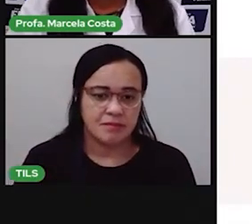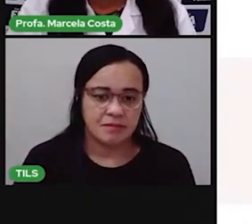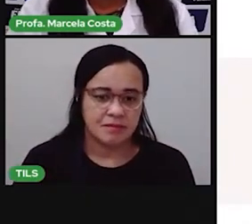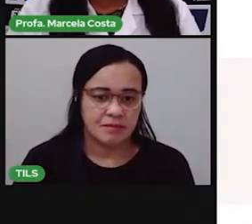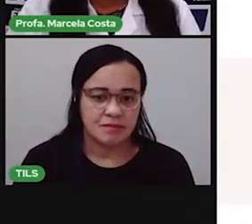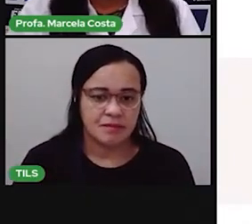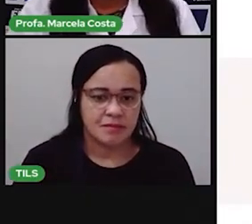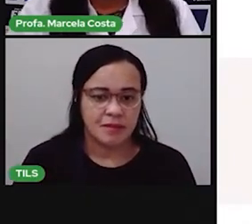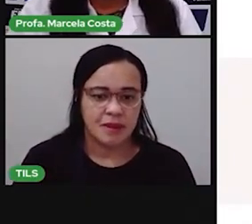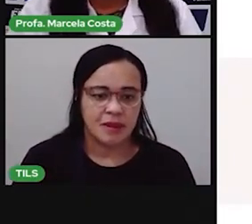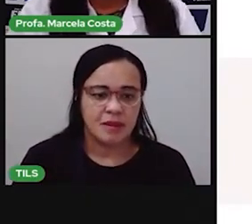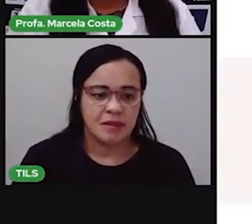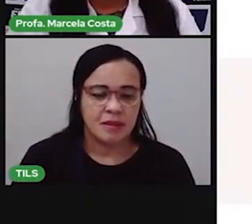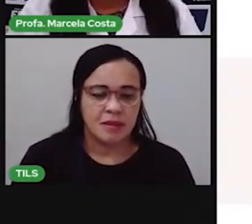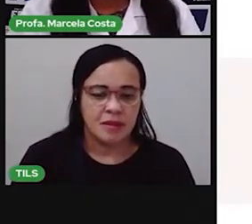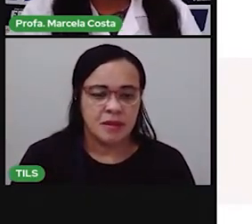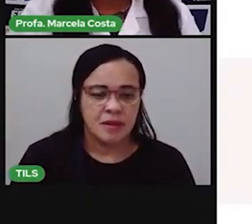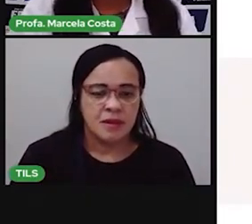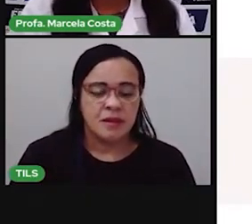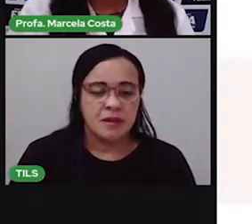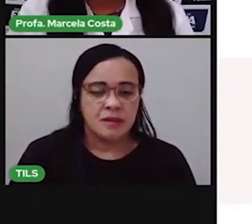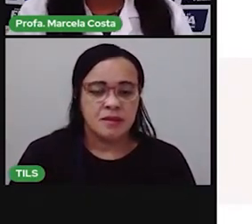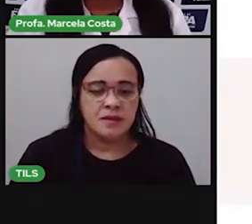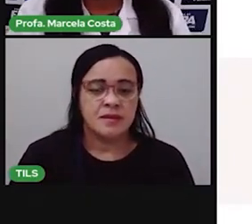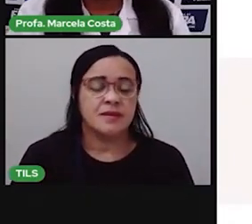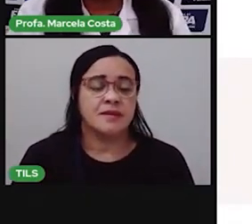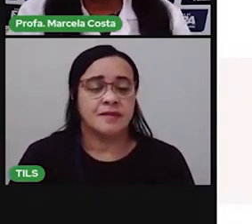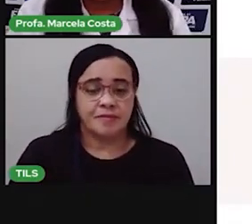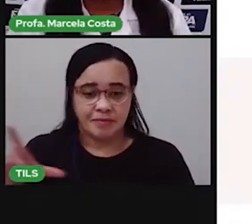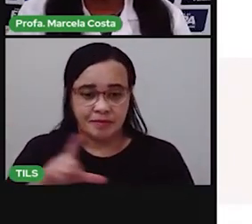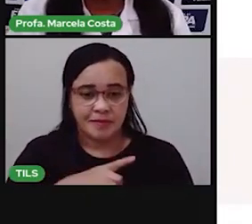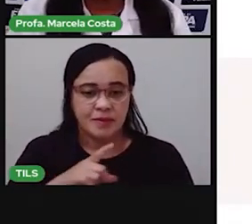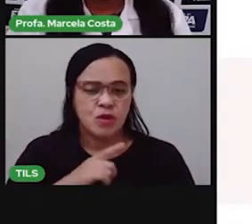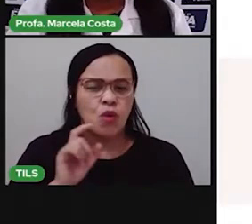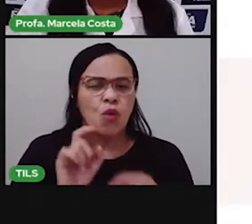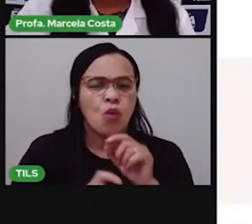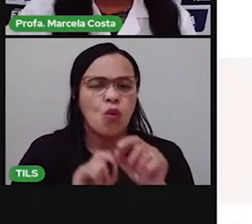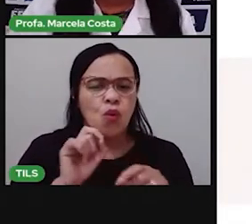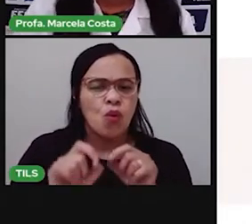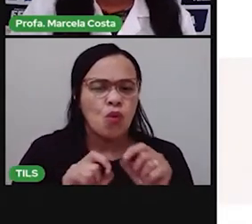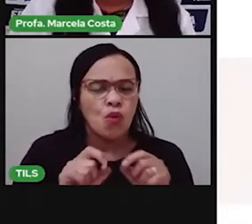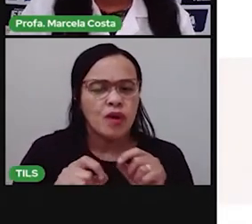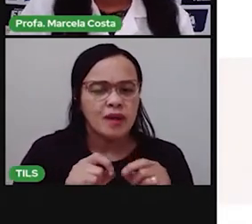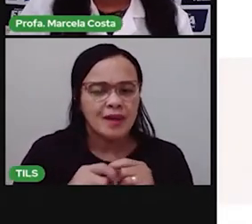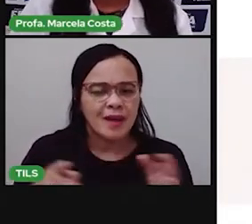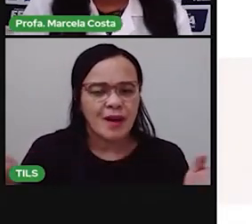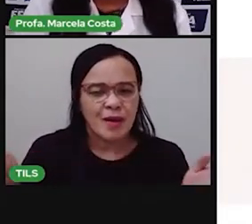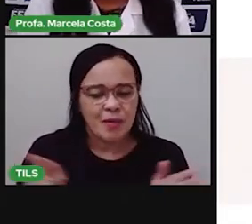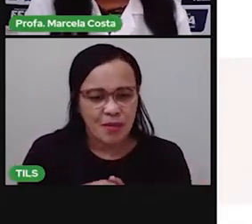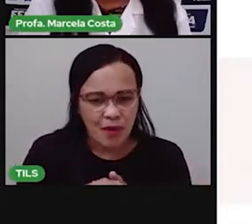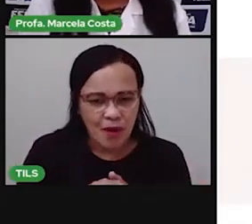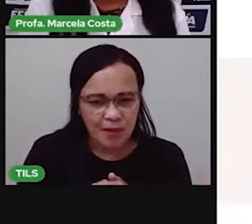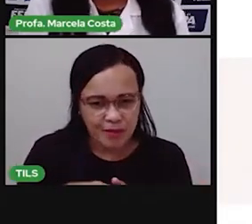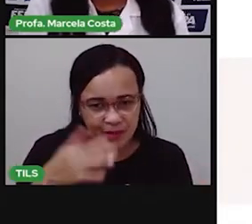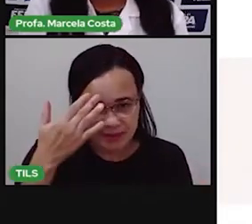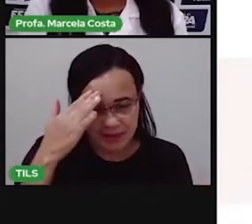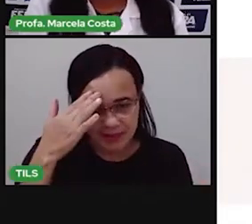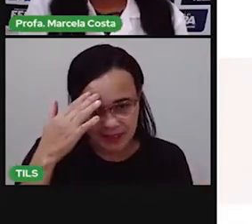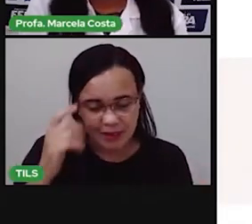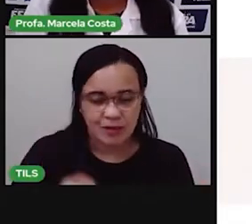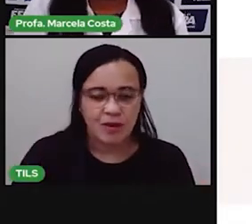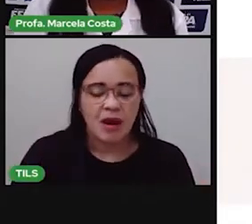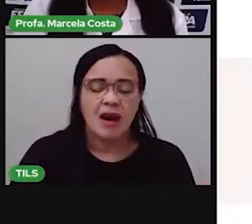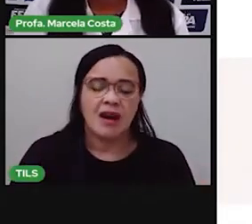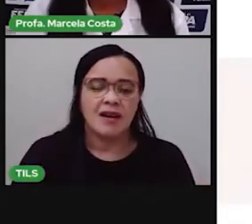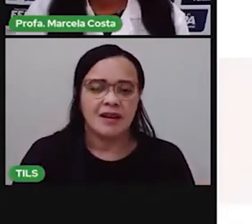Observem, crianças, que nessa parlenda tem alguns sinais de pontuação. Vocês conhecem esse sinal